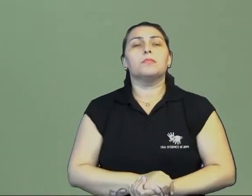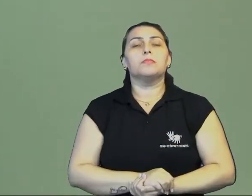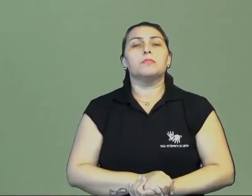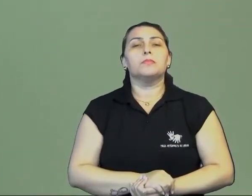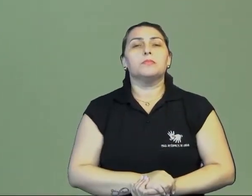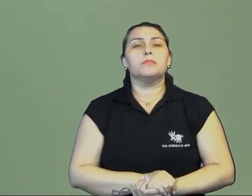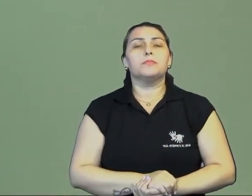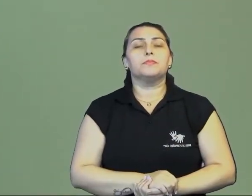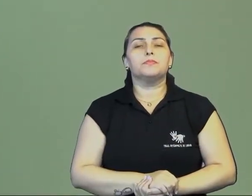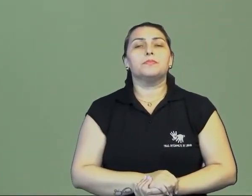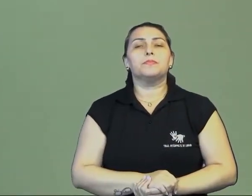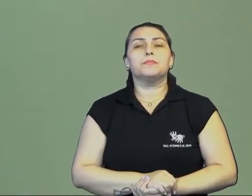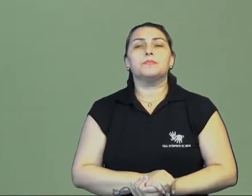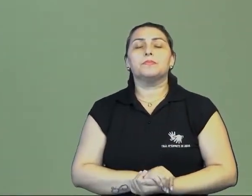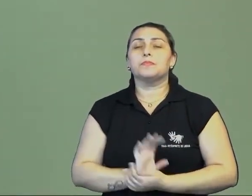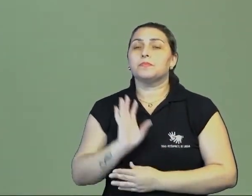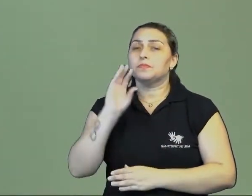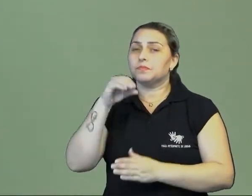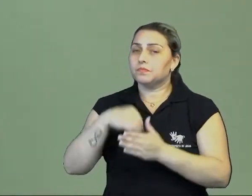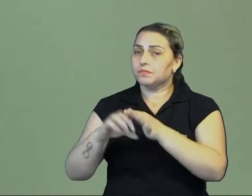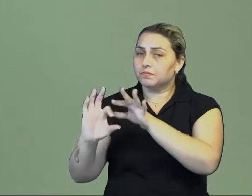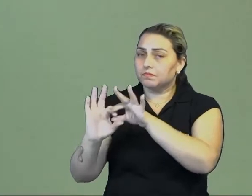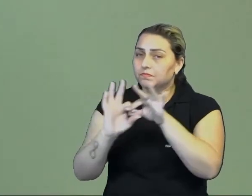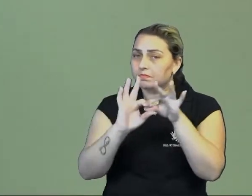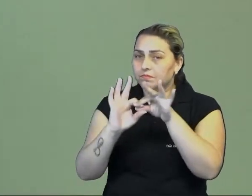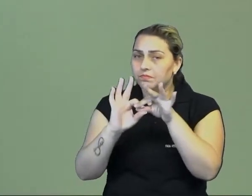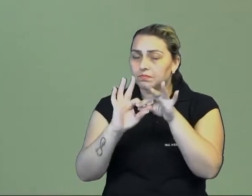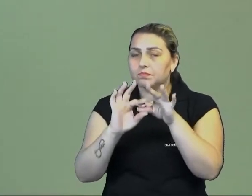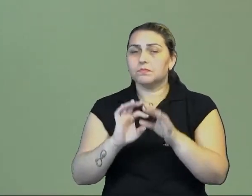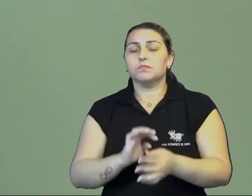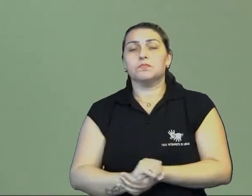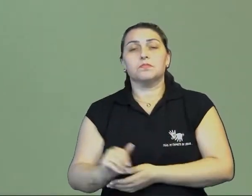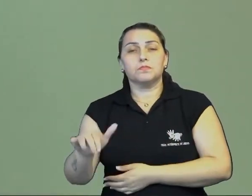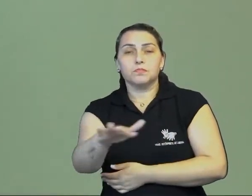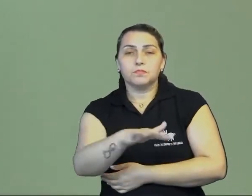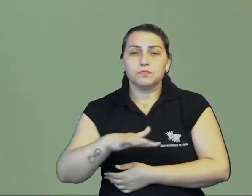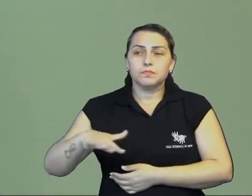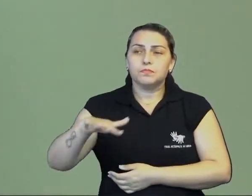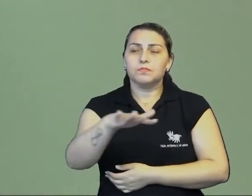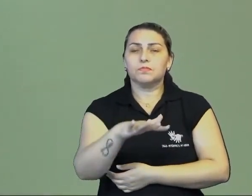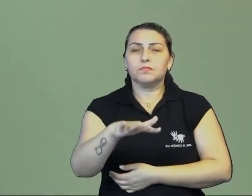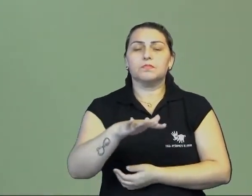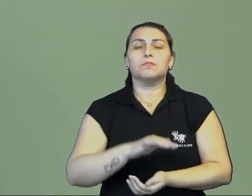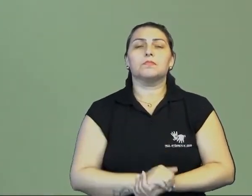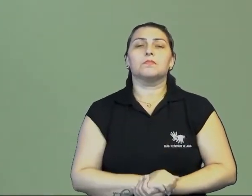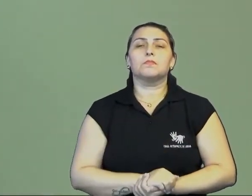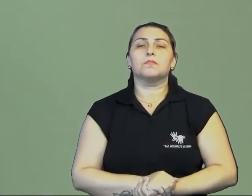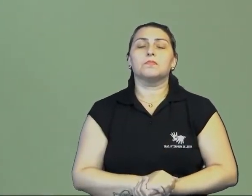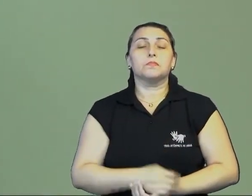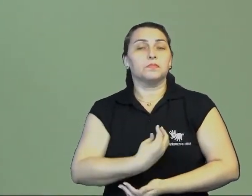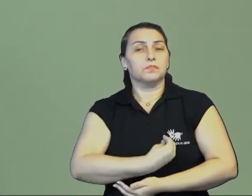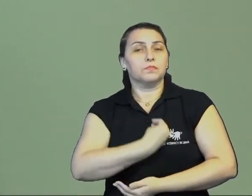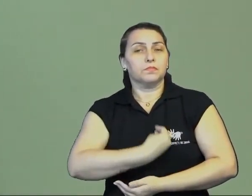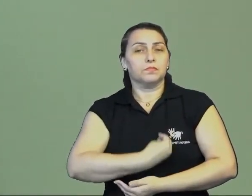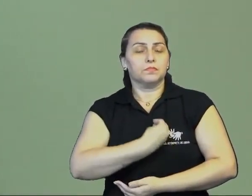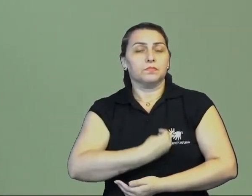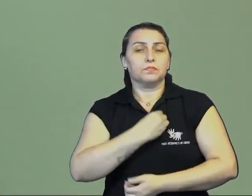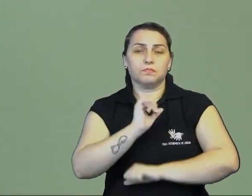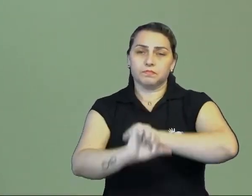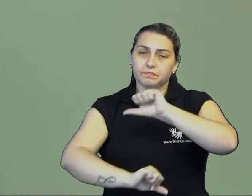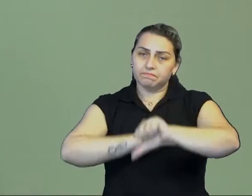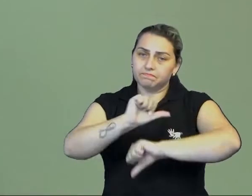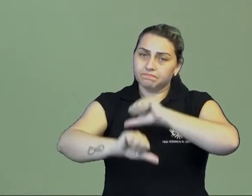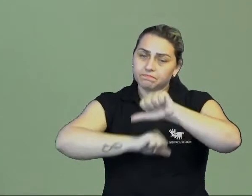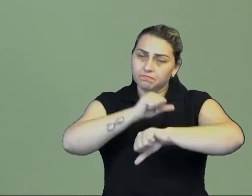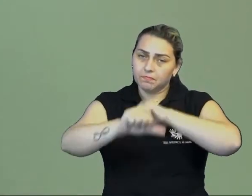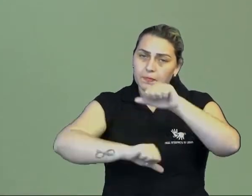aqui. A gente está dentro de um contexto onde a sociedade ela estava vivendo mudanças, e